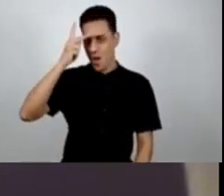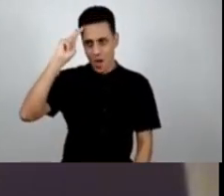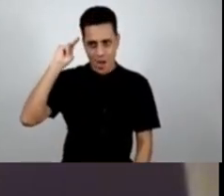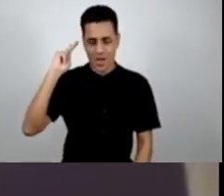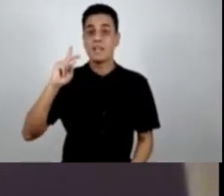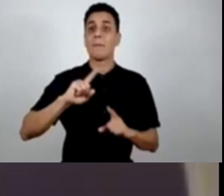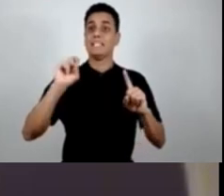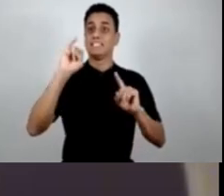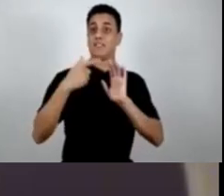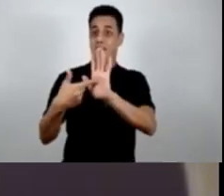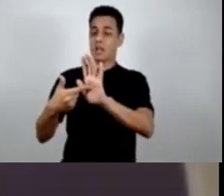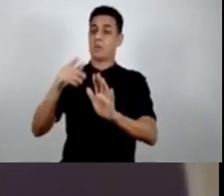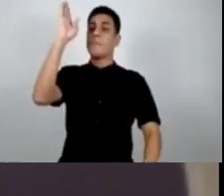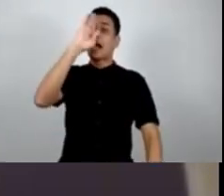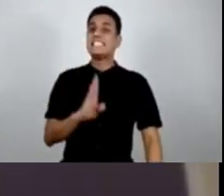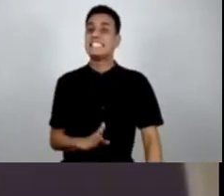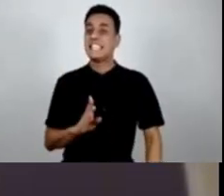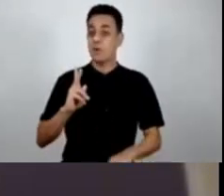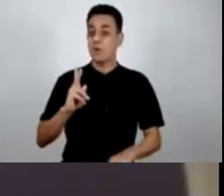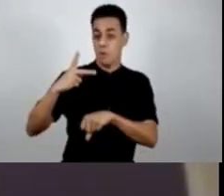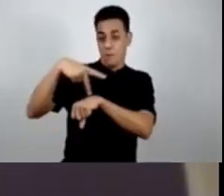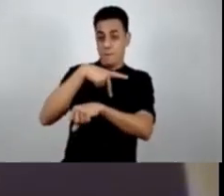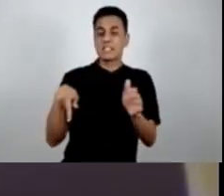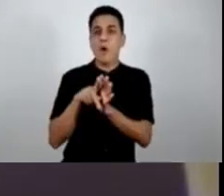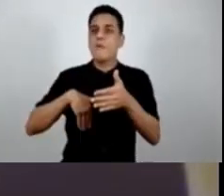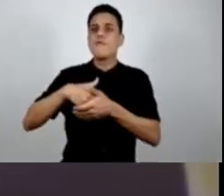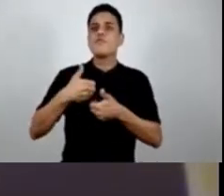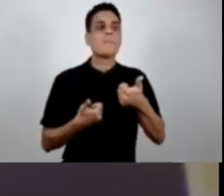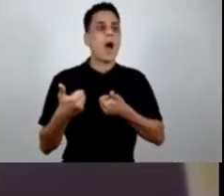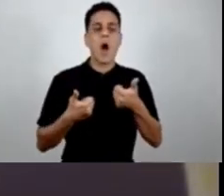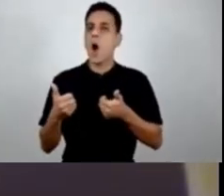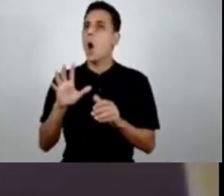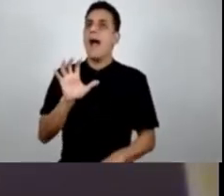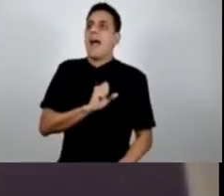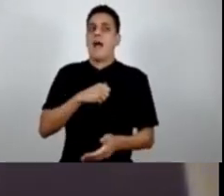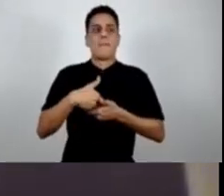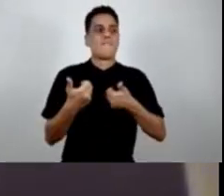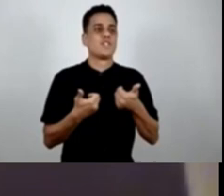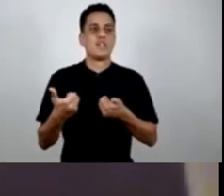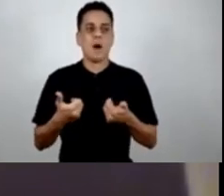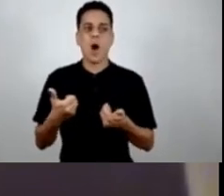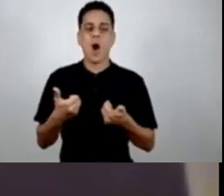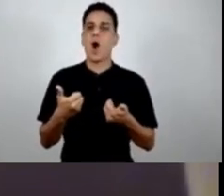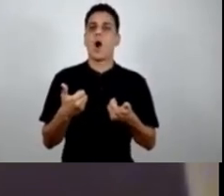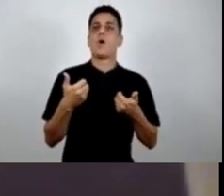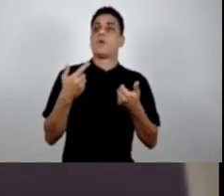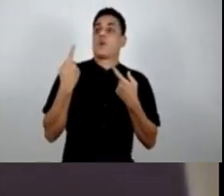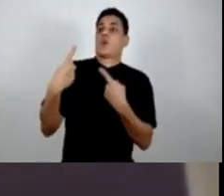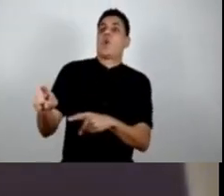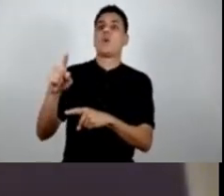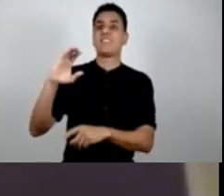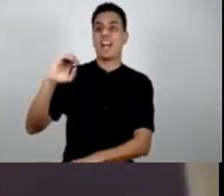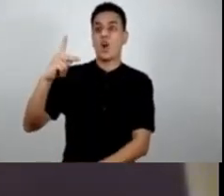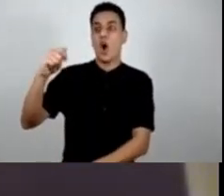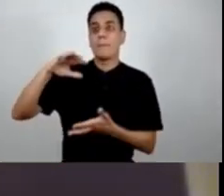Brasil, o país de futebol, país de futebol, que está louco pelo futebol, está protestando contra a Copa do Mundo e é violento,